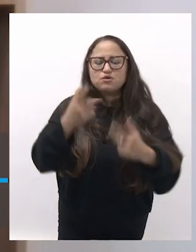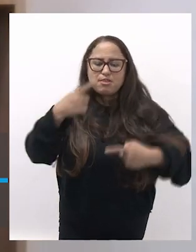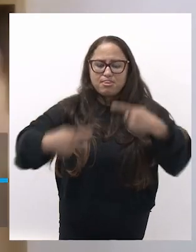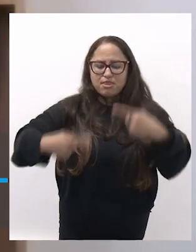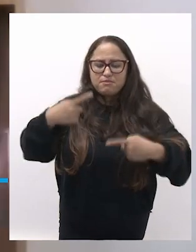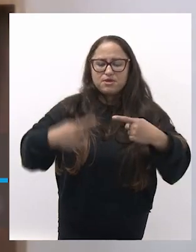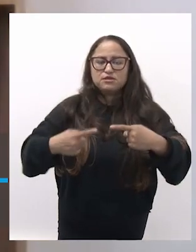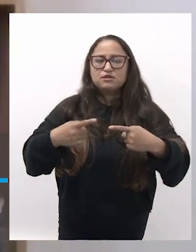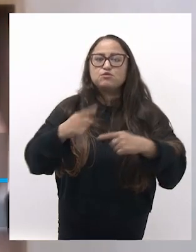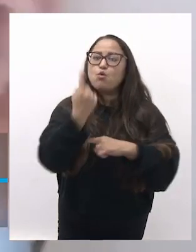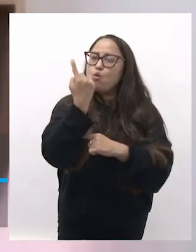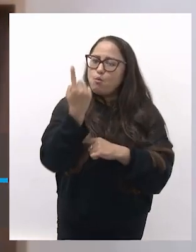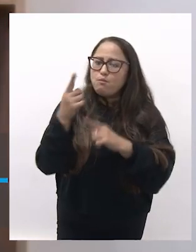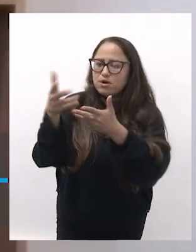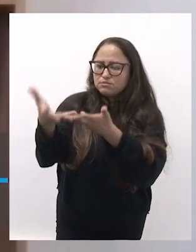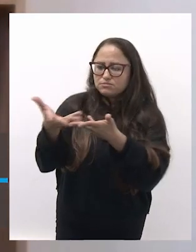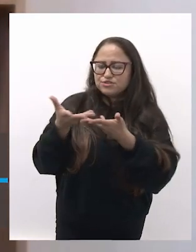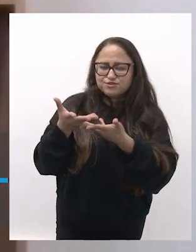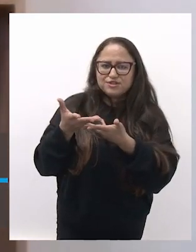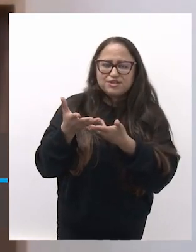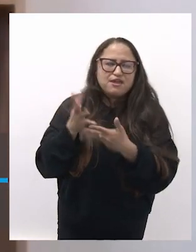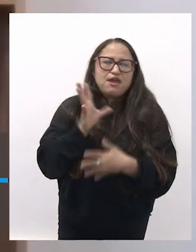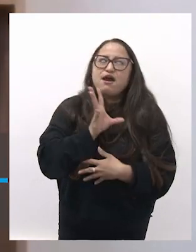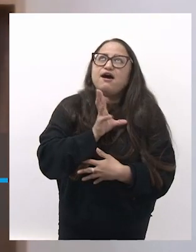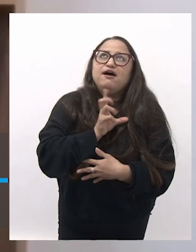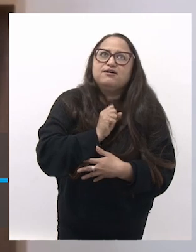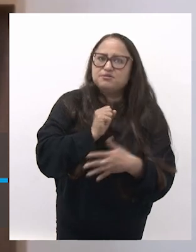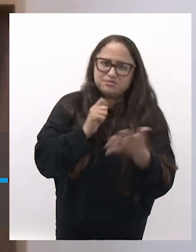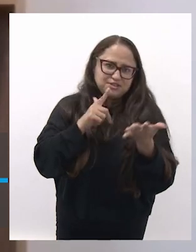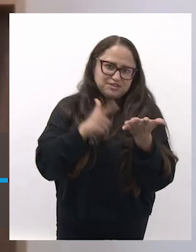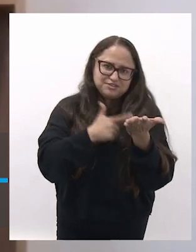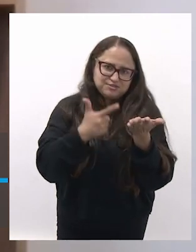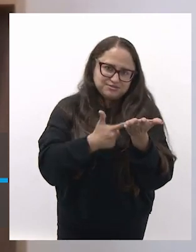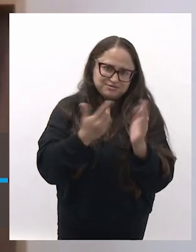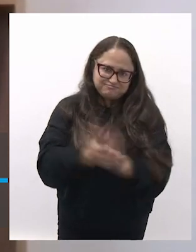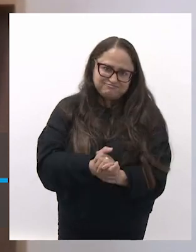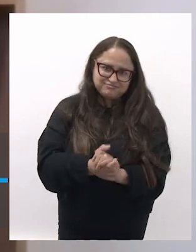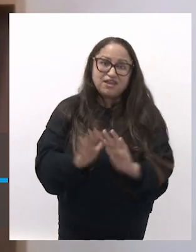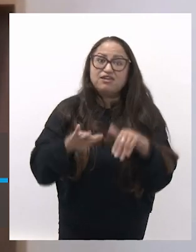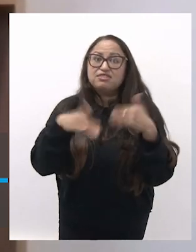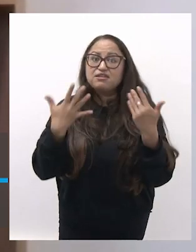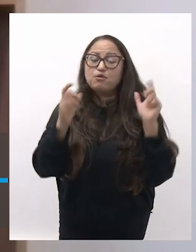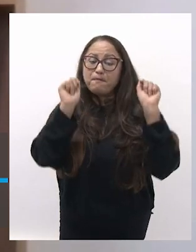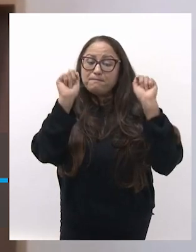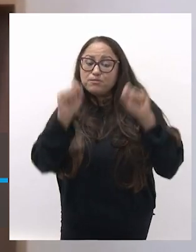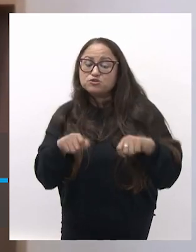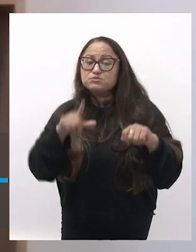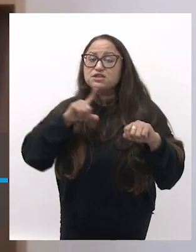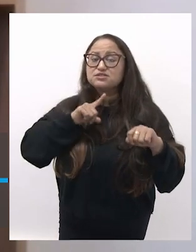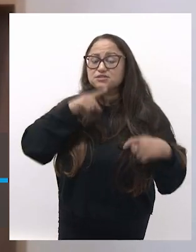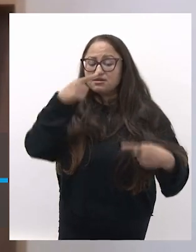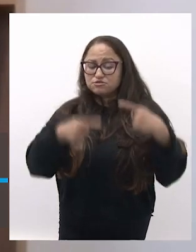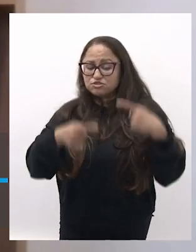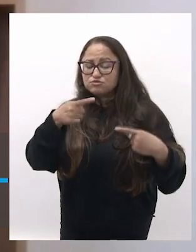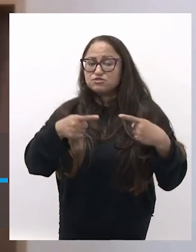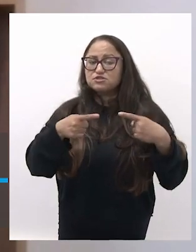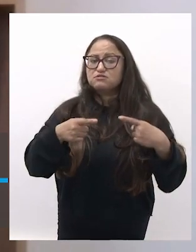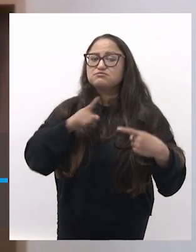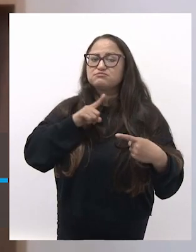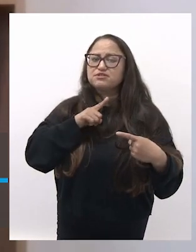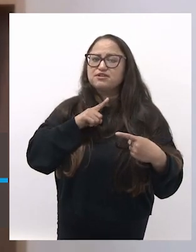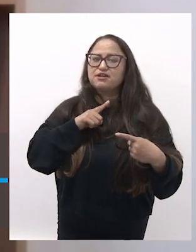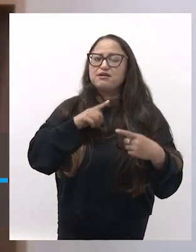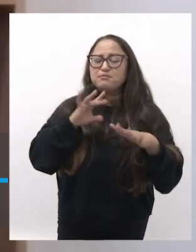um convidado aí apaixonado por leitura. Então são possibilidades aí de discussão e de debate pelas